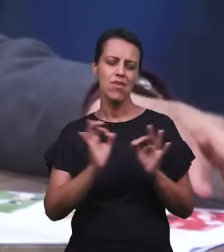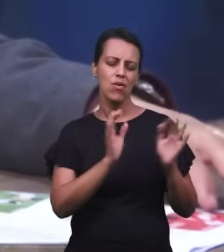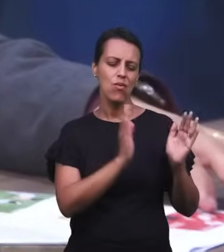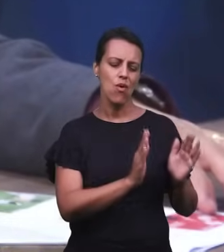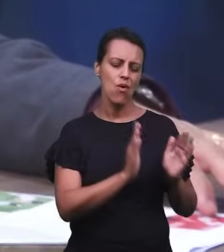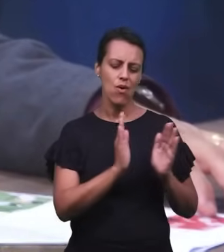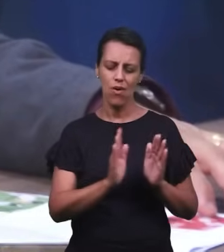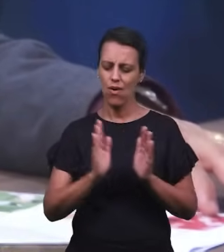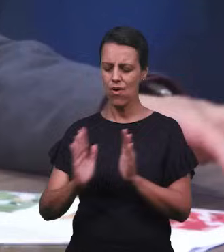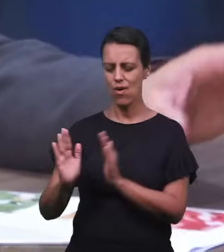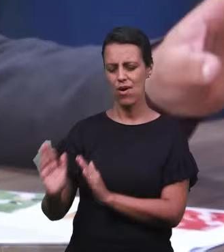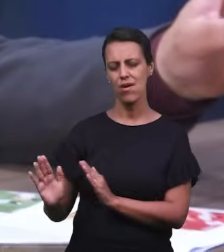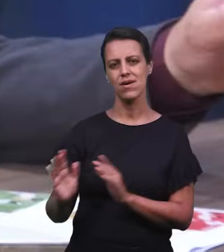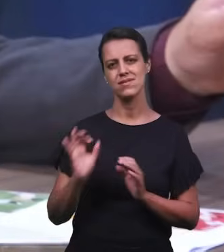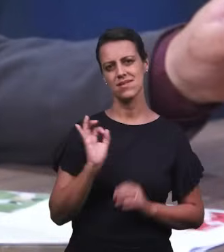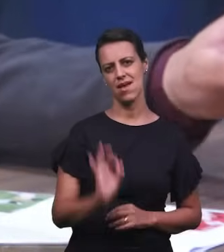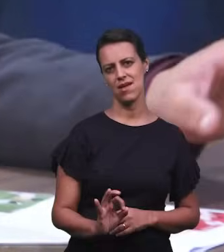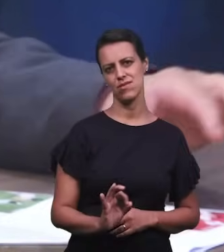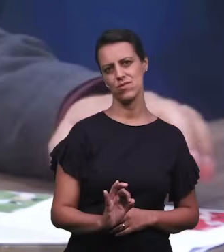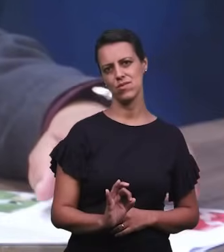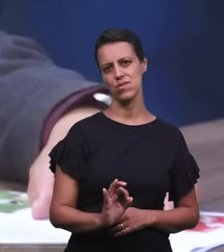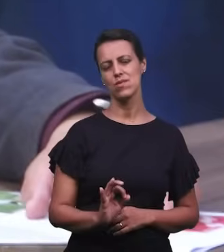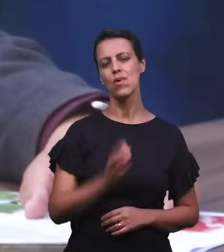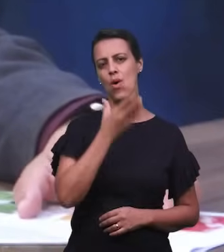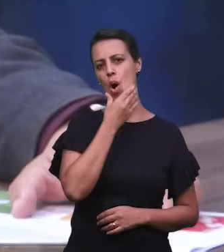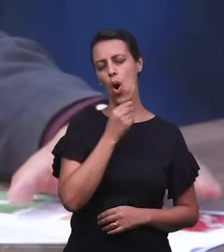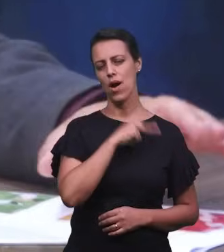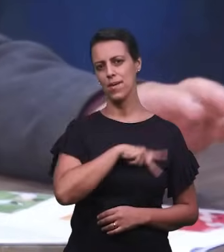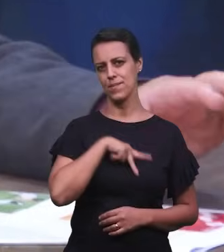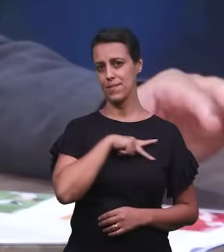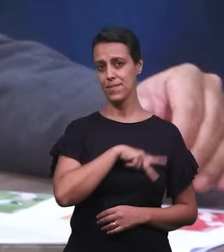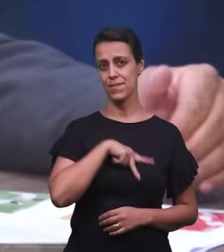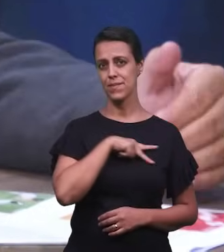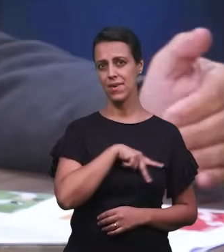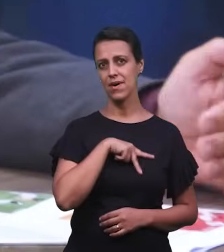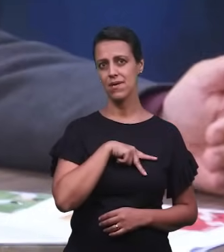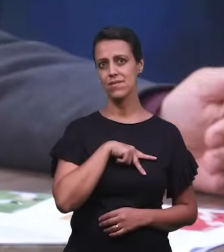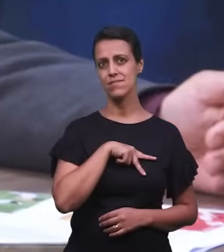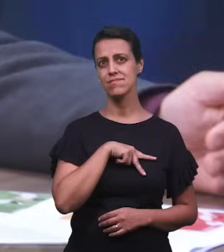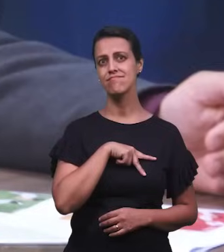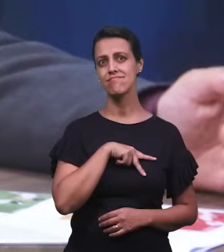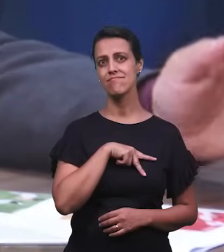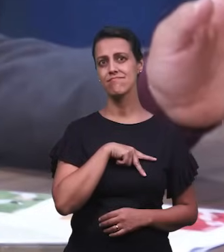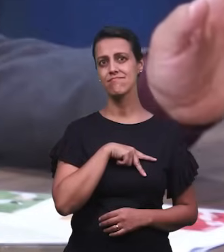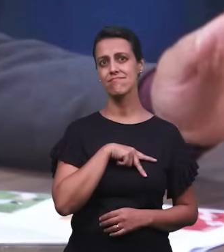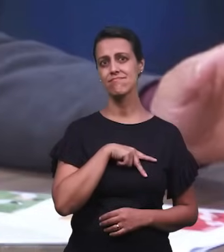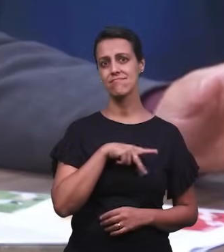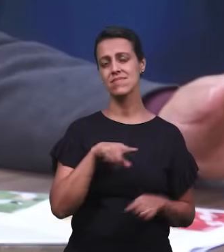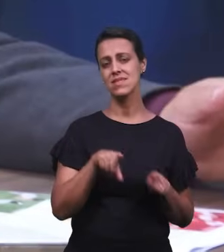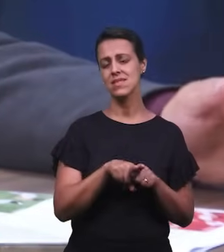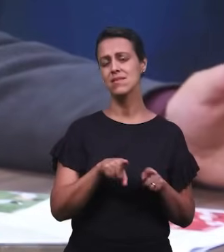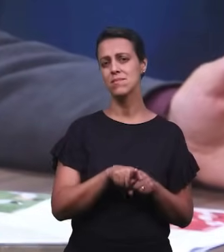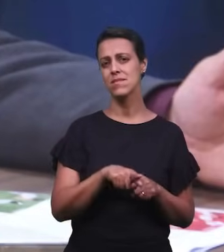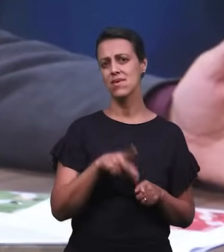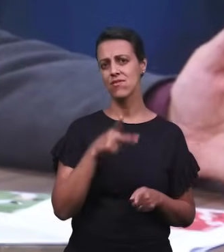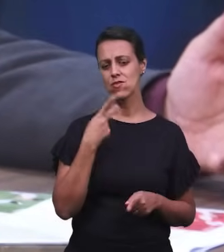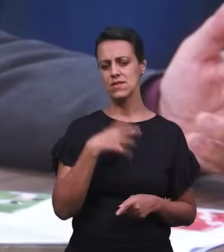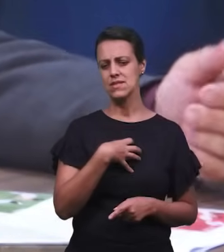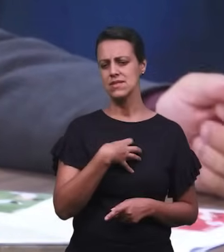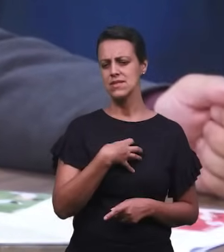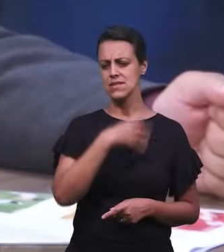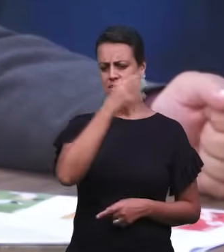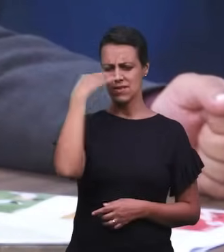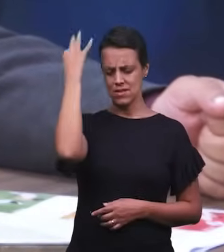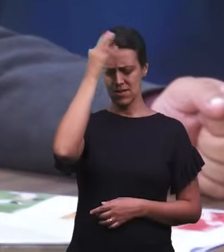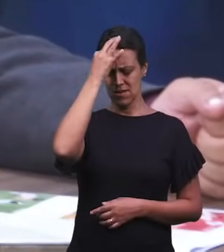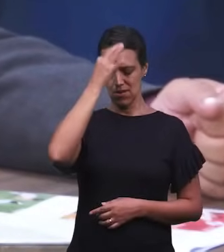no lugar certo. Então, Paulo, ele também, eu vejo nessa parte aqui do resistir a Pedro, também como autoconfiante. Ele estava tão cheio do